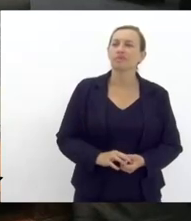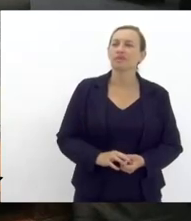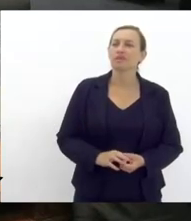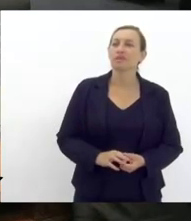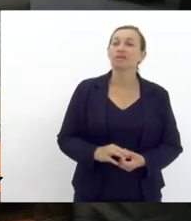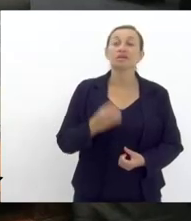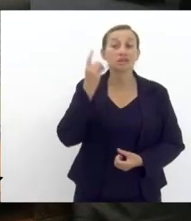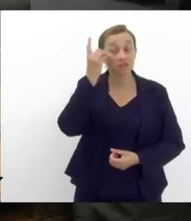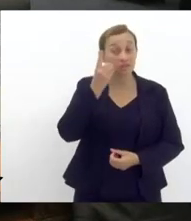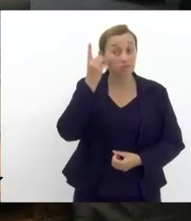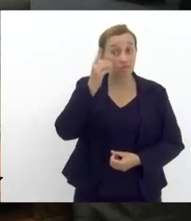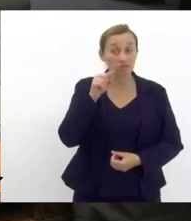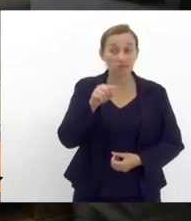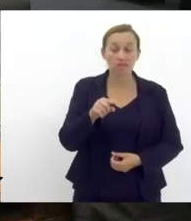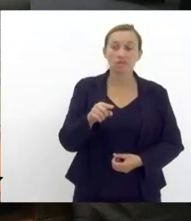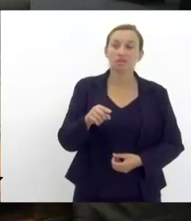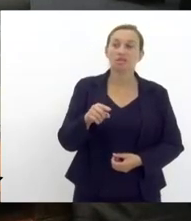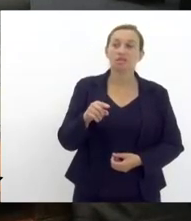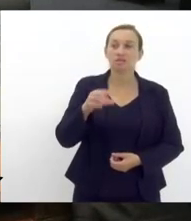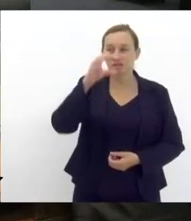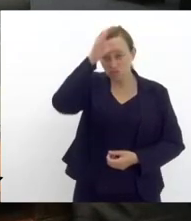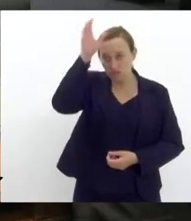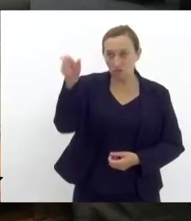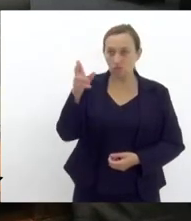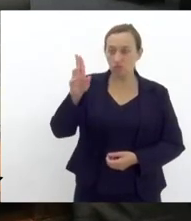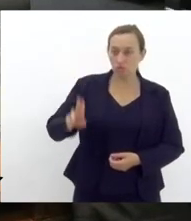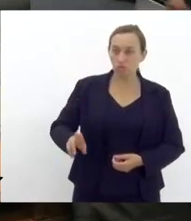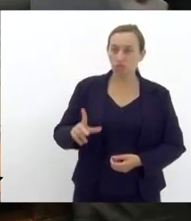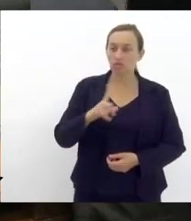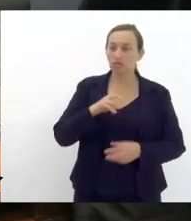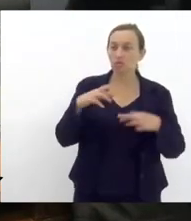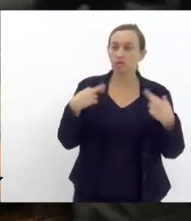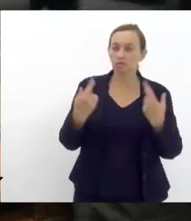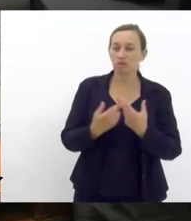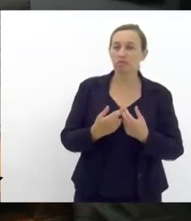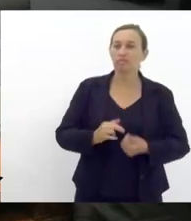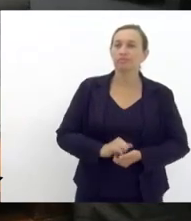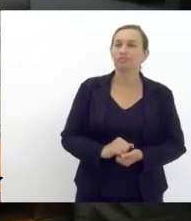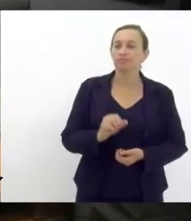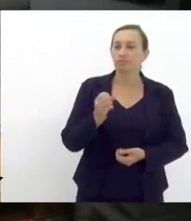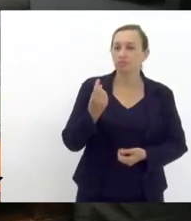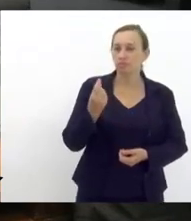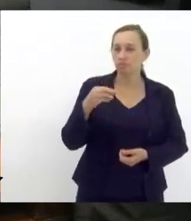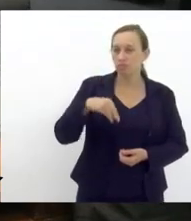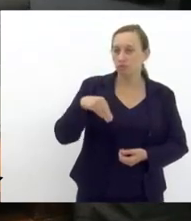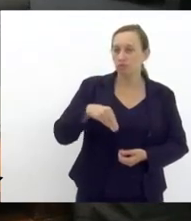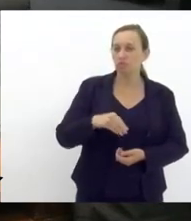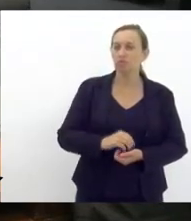deputada que tá tia Ju que eu tenho uma reunião só um minuto